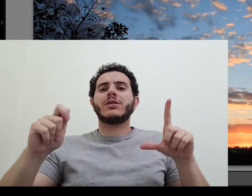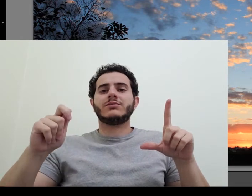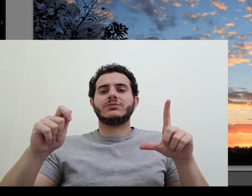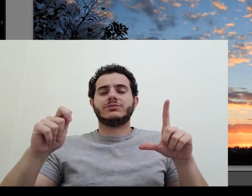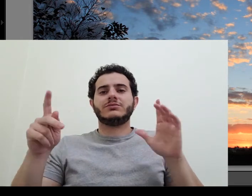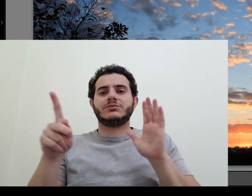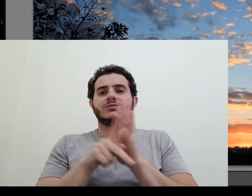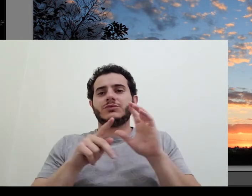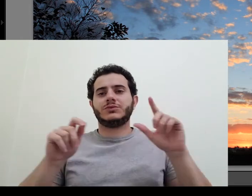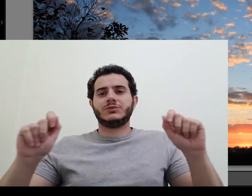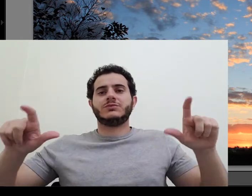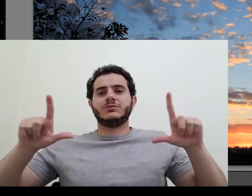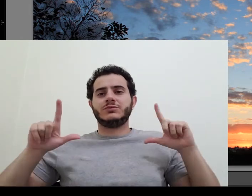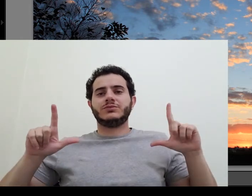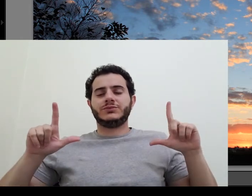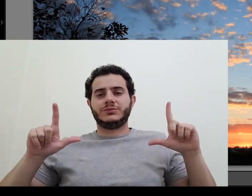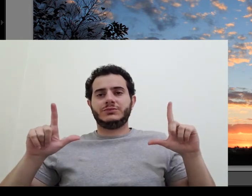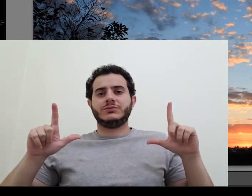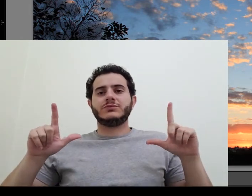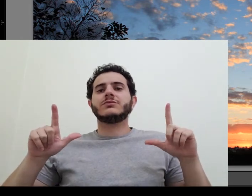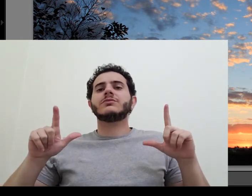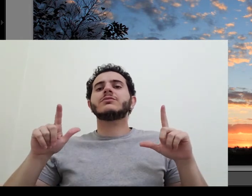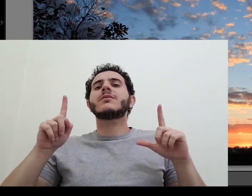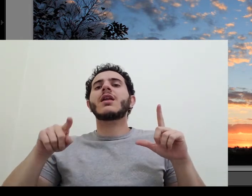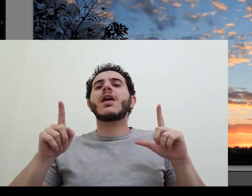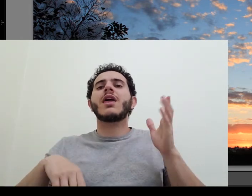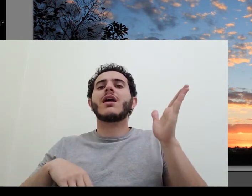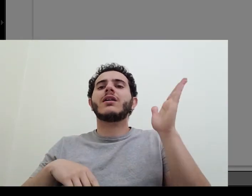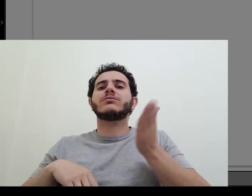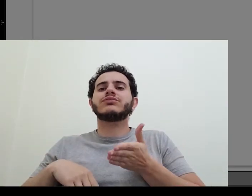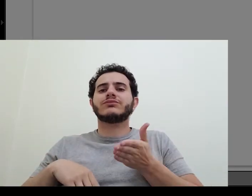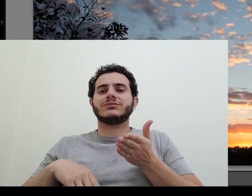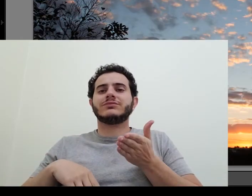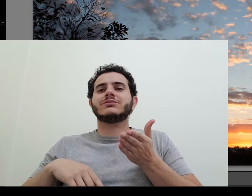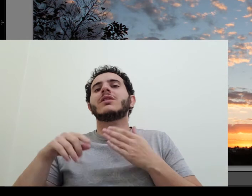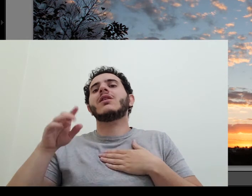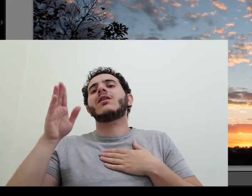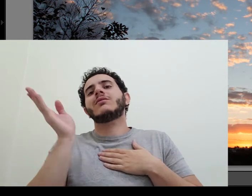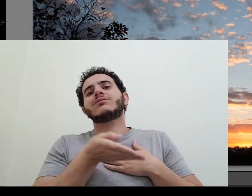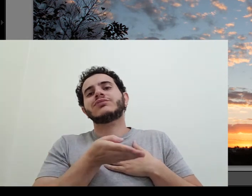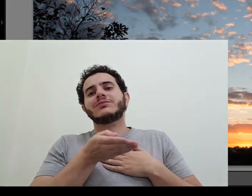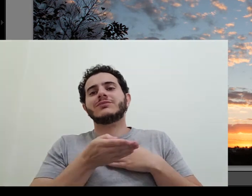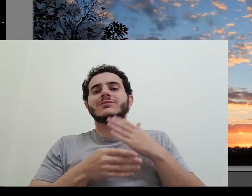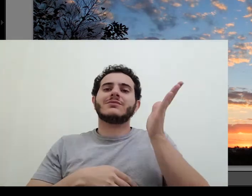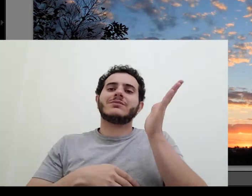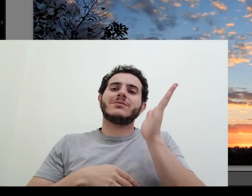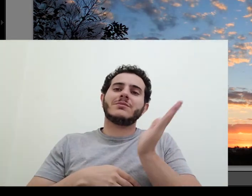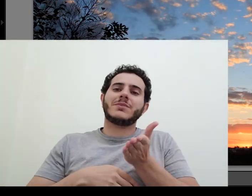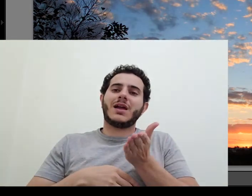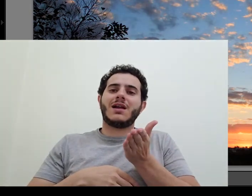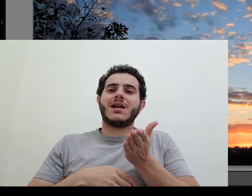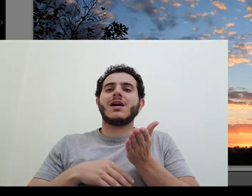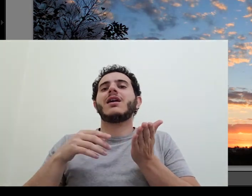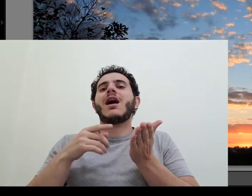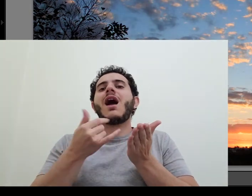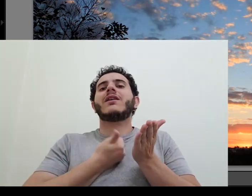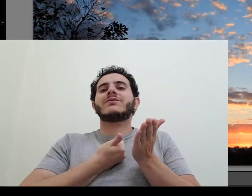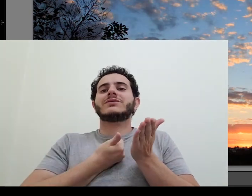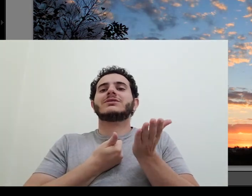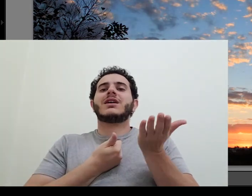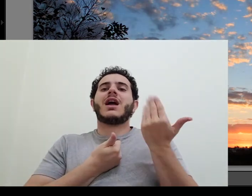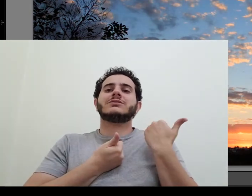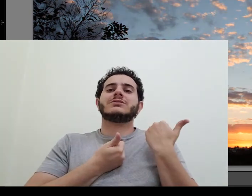a barra invertida, que é a tecla que fica do lado da letra Z. Nessa barra, você consegue ó, fazer o antes e depois, ó,